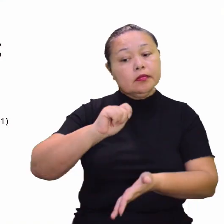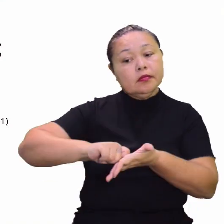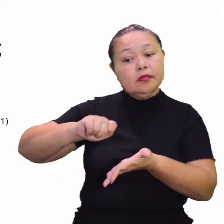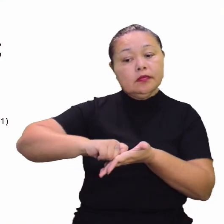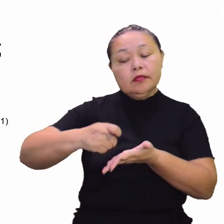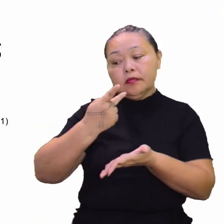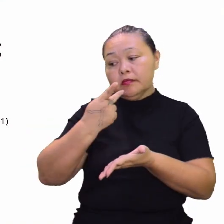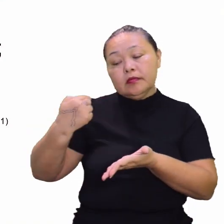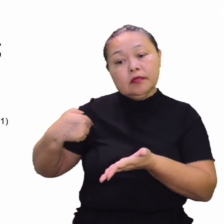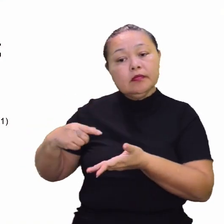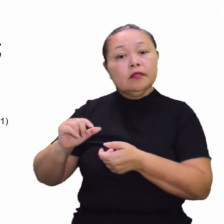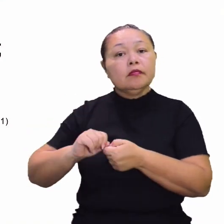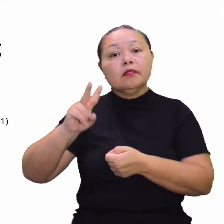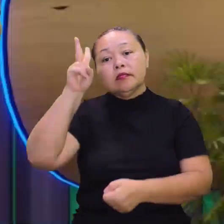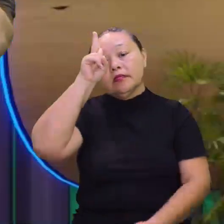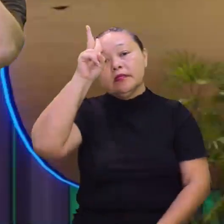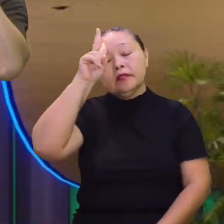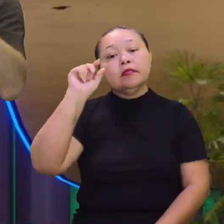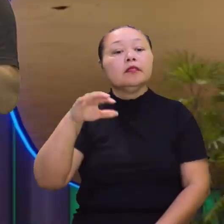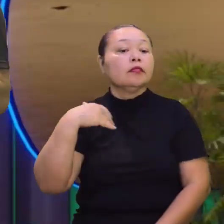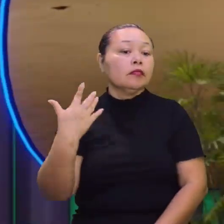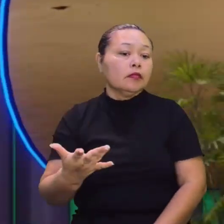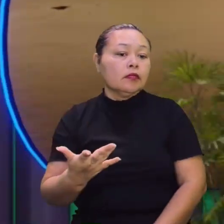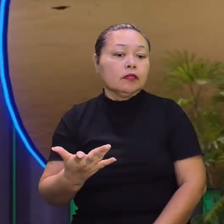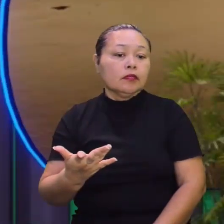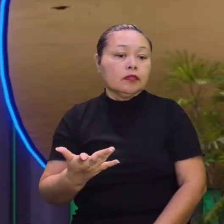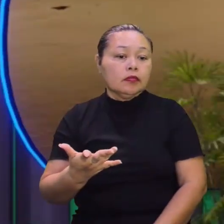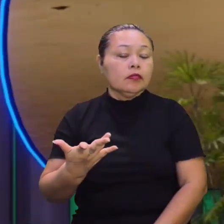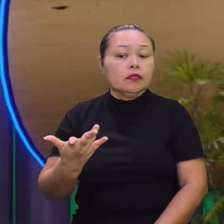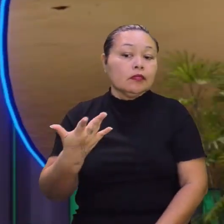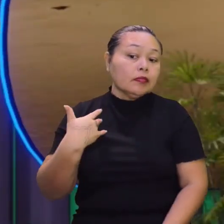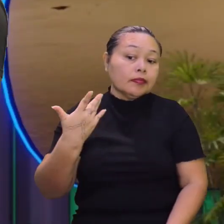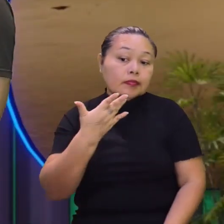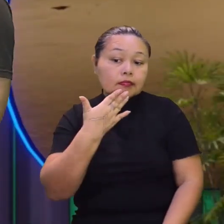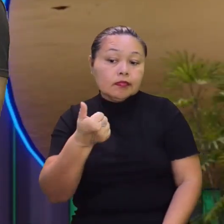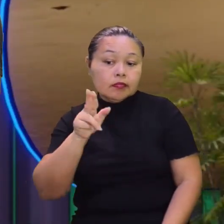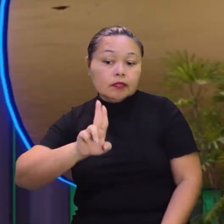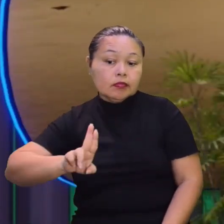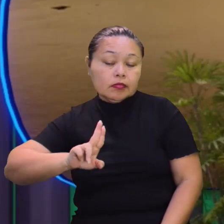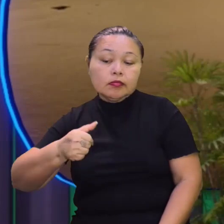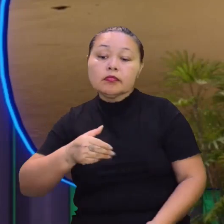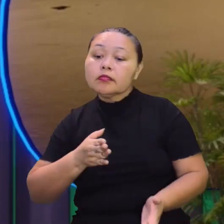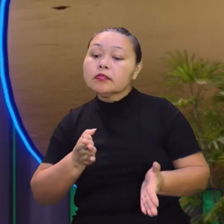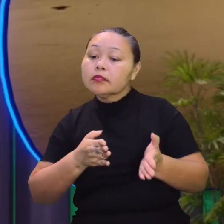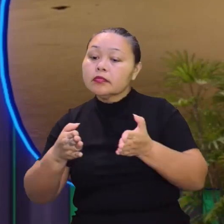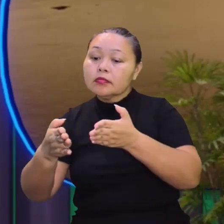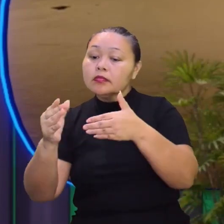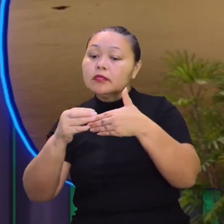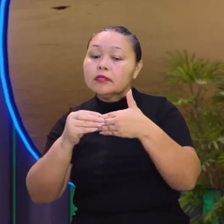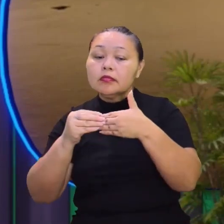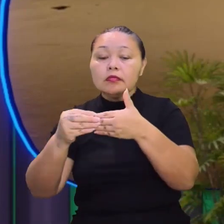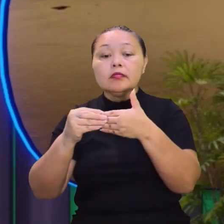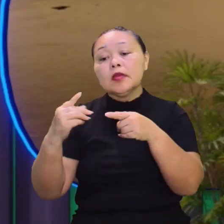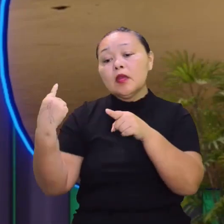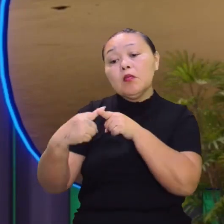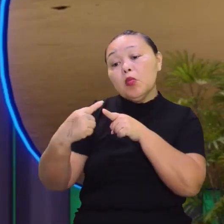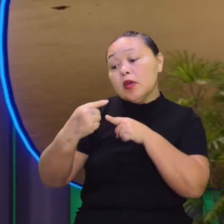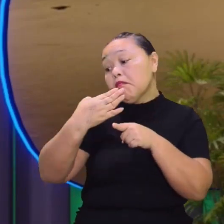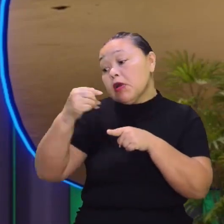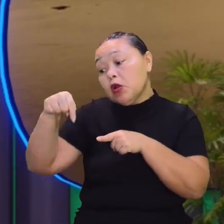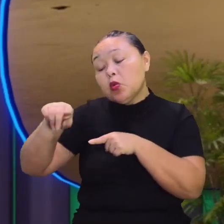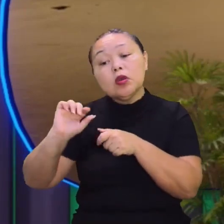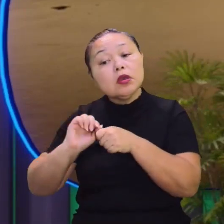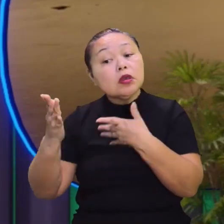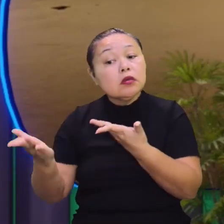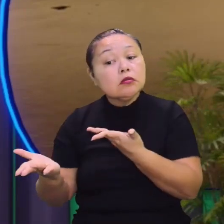que o professor falou há pouco. Lembrar o seguinte, compensa mais utilizar as hidrovias. Beleza, mas por que compensa